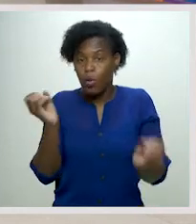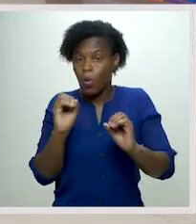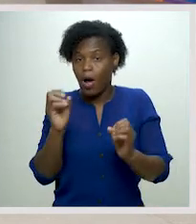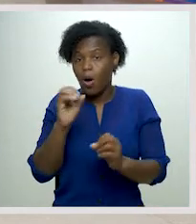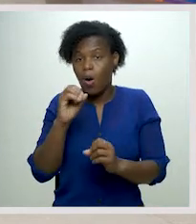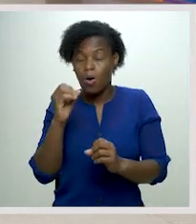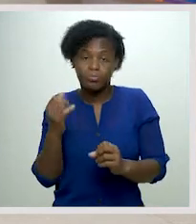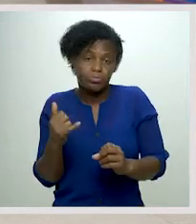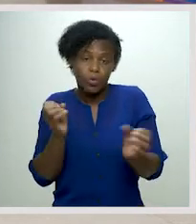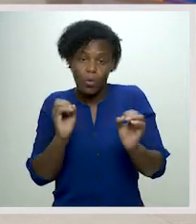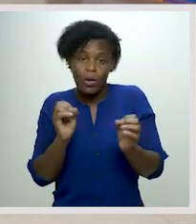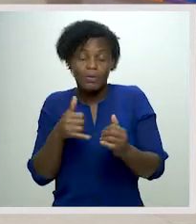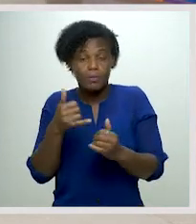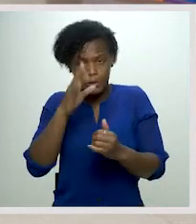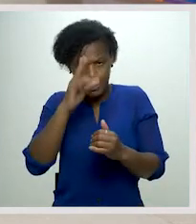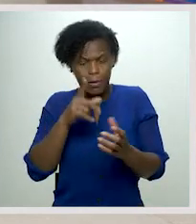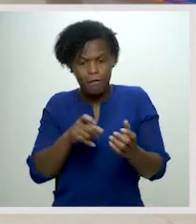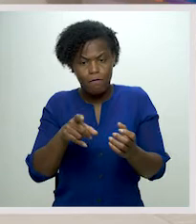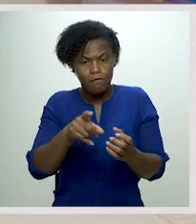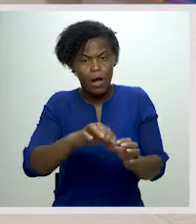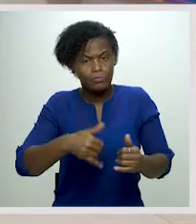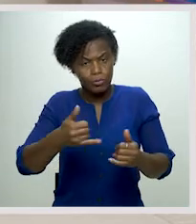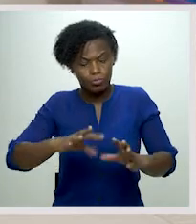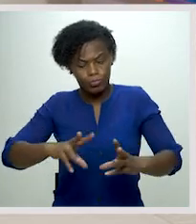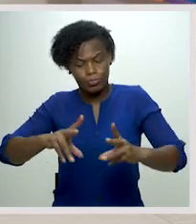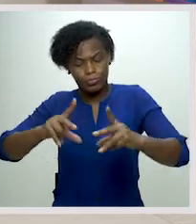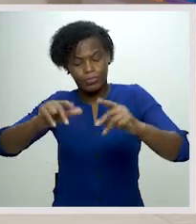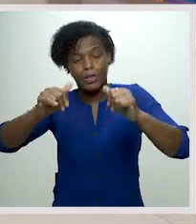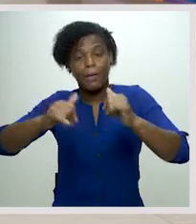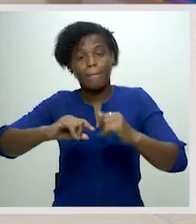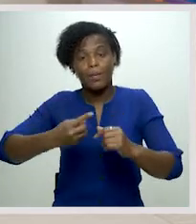saber que essas bactérias evoluíram para